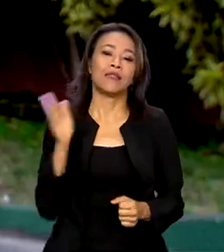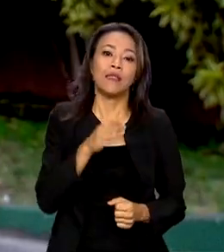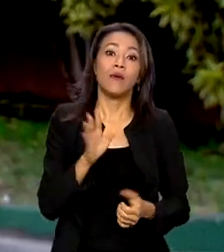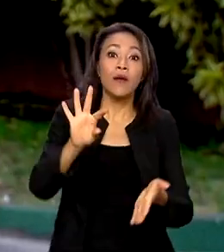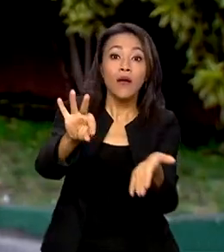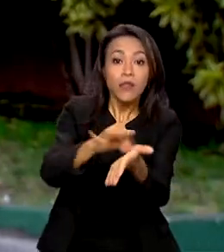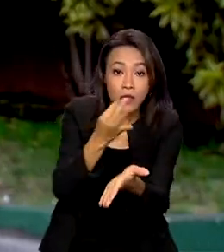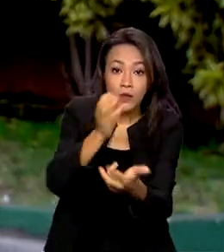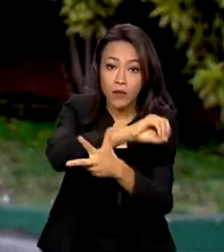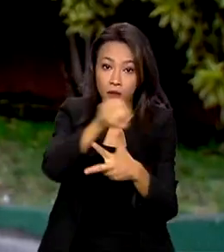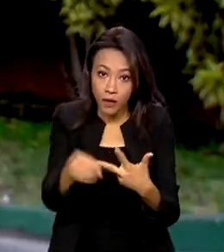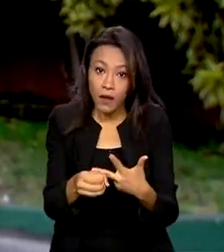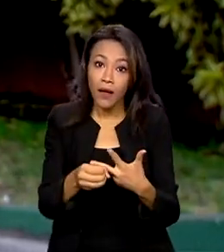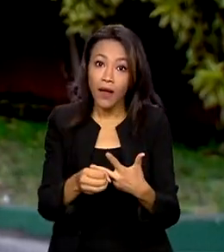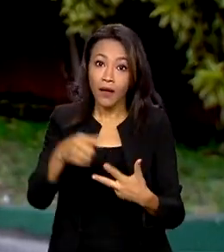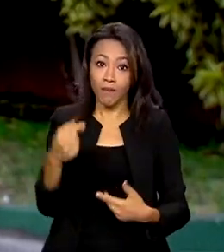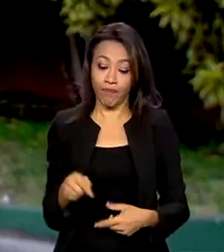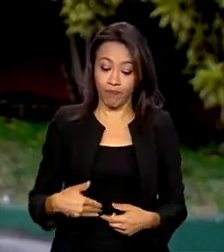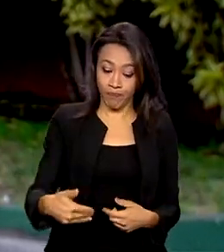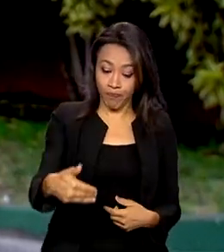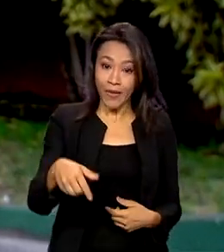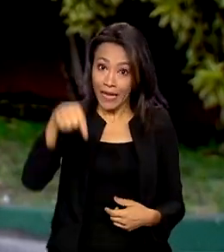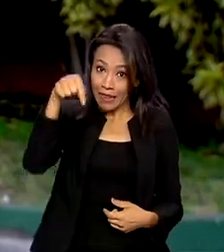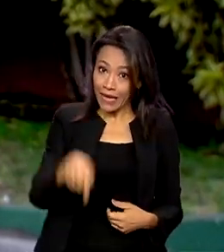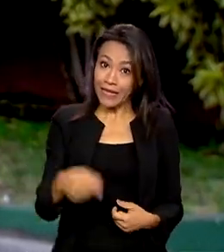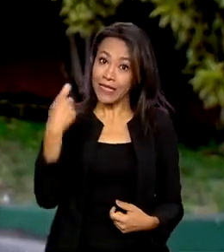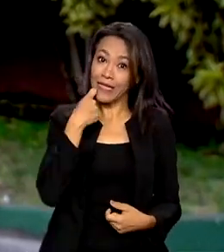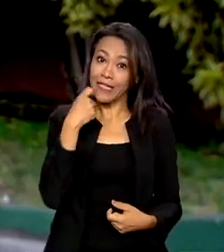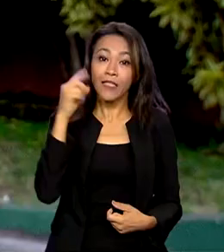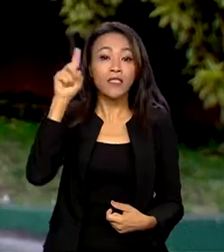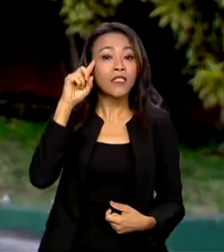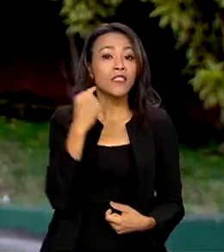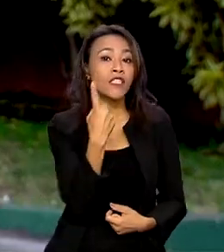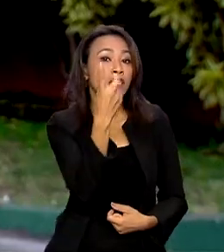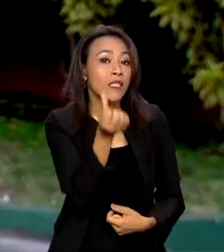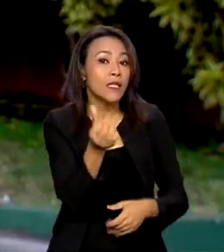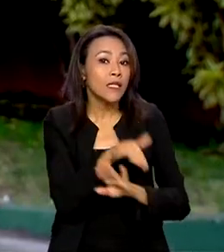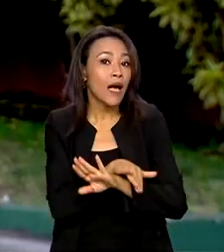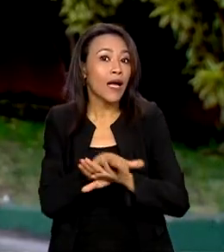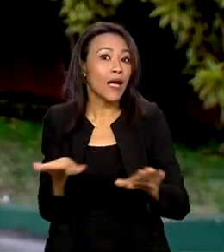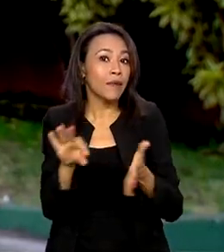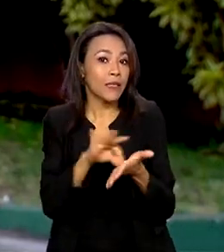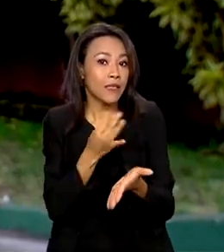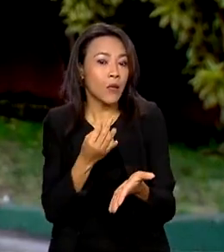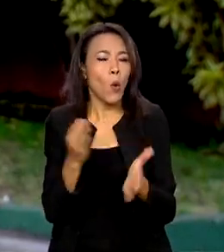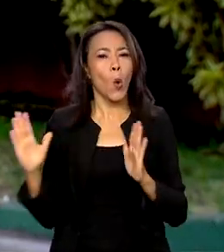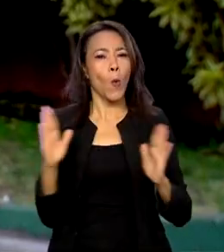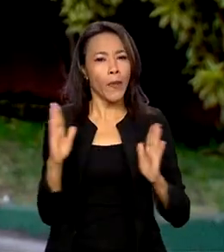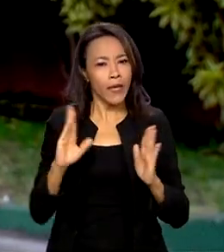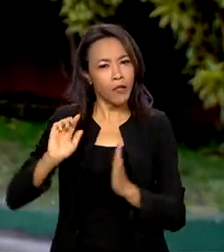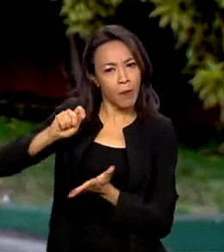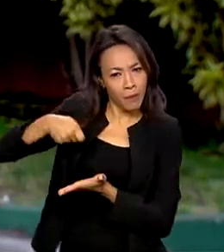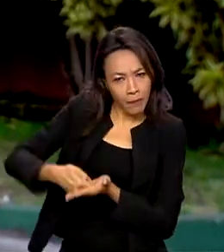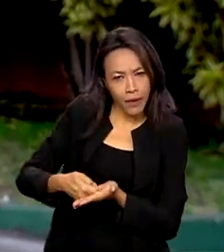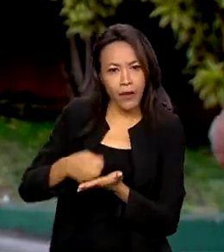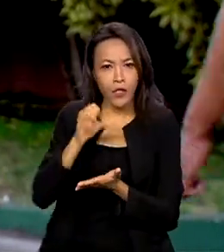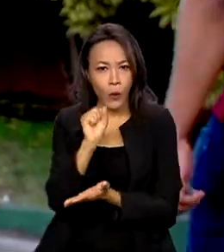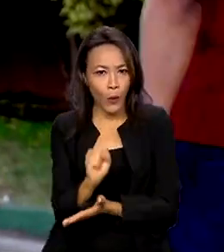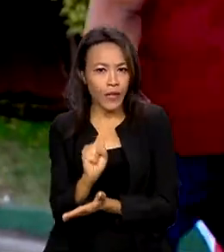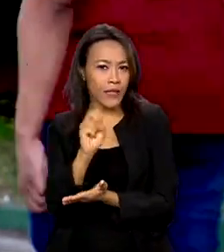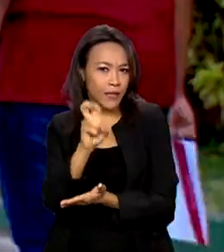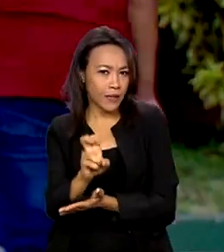para o Enem terminam nesta sexta-feira dia 16 já o prazo para pagar a taxa de r$ 85